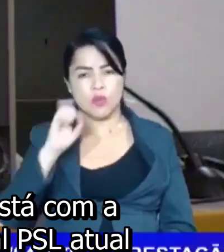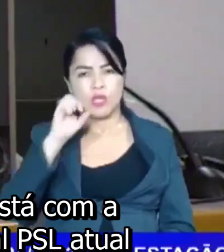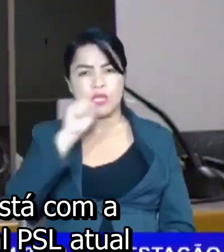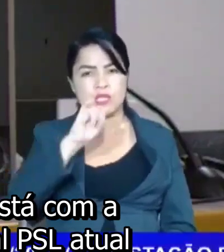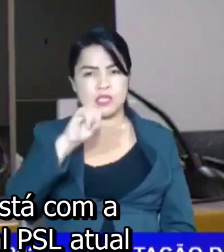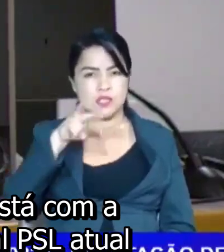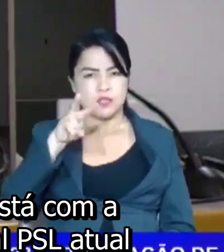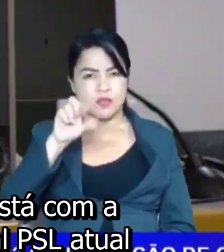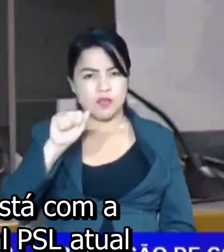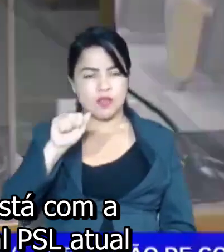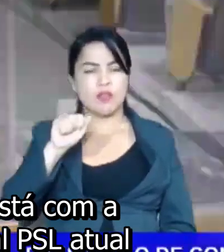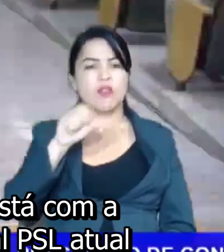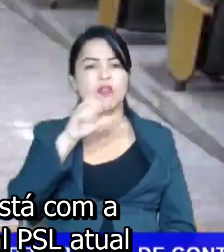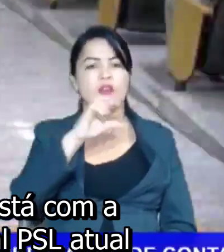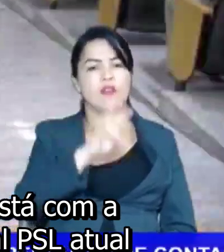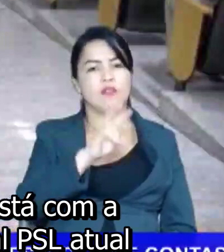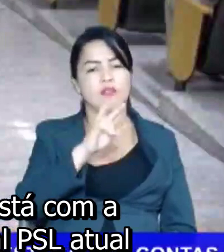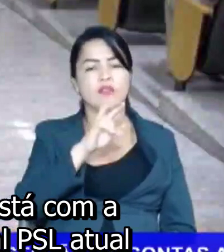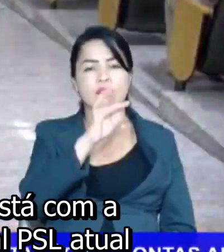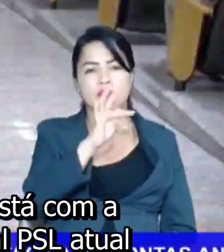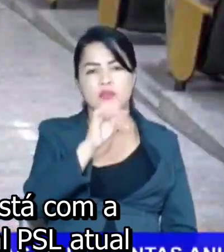com a palavra.